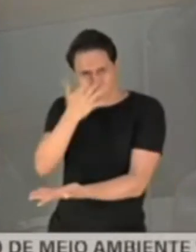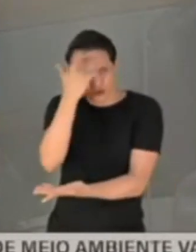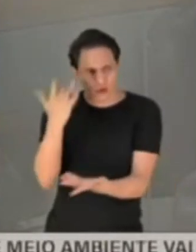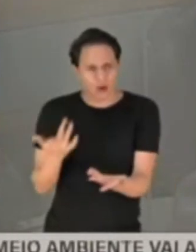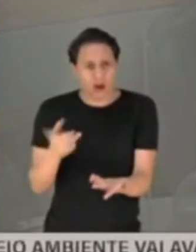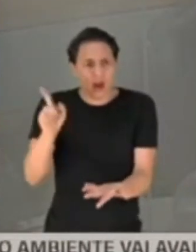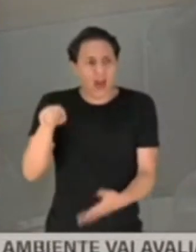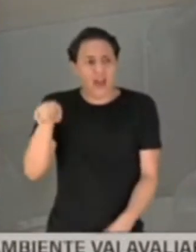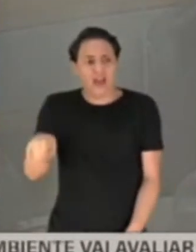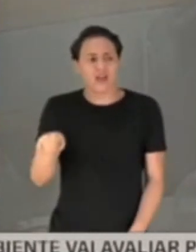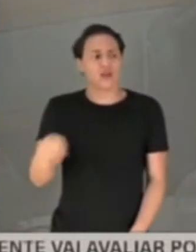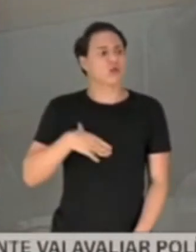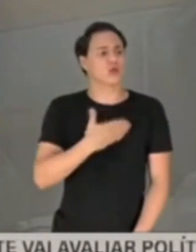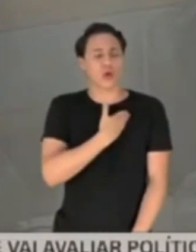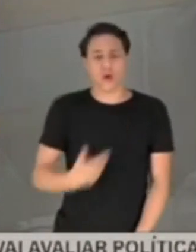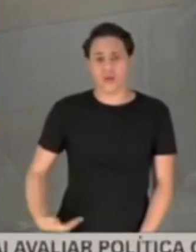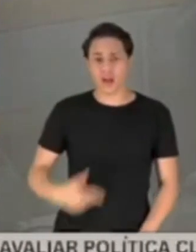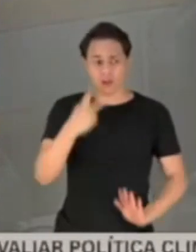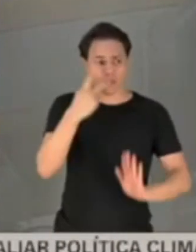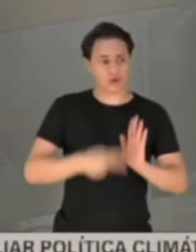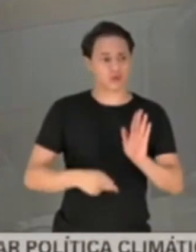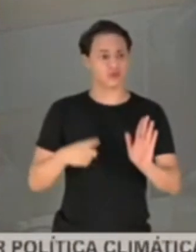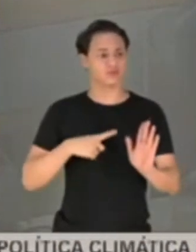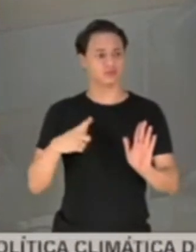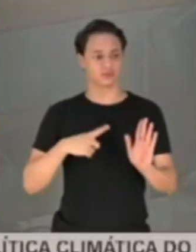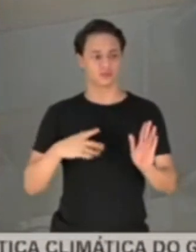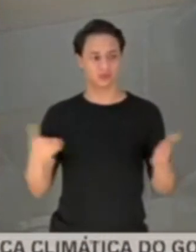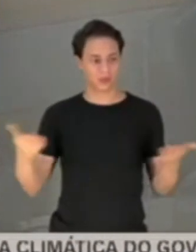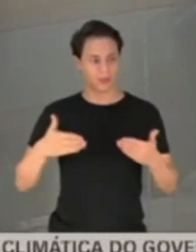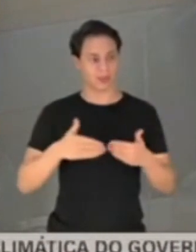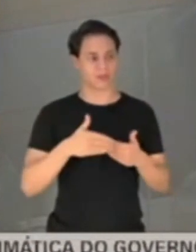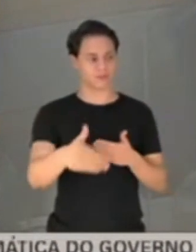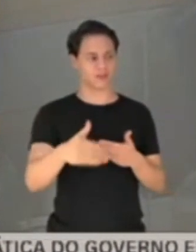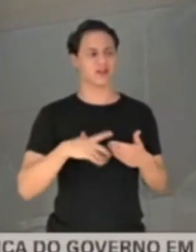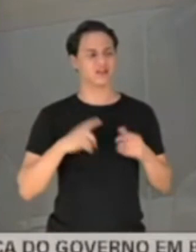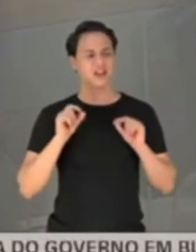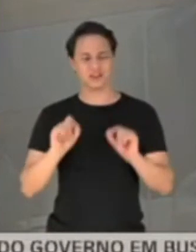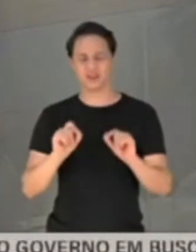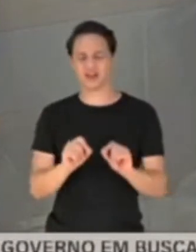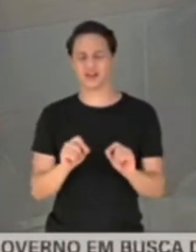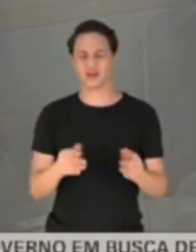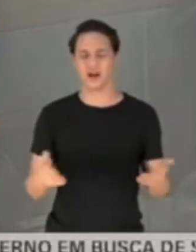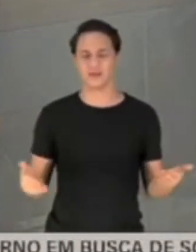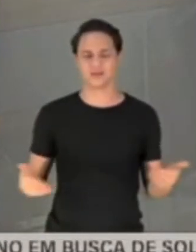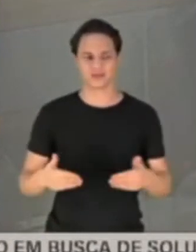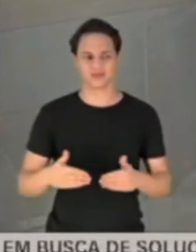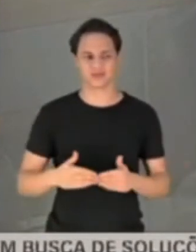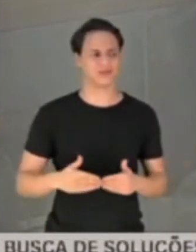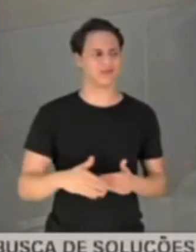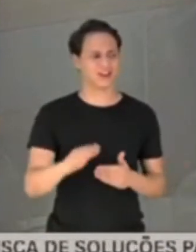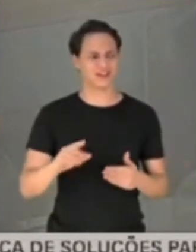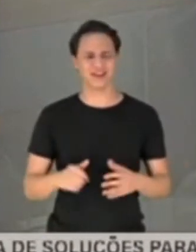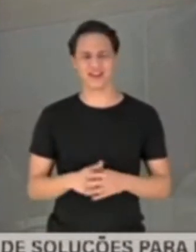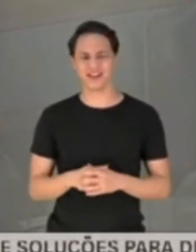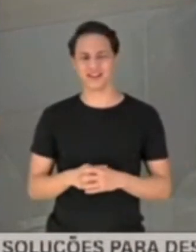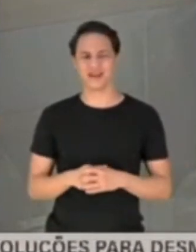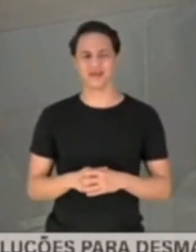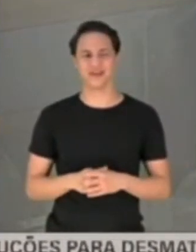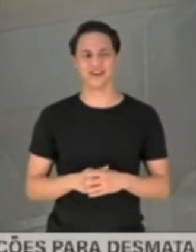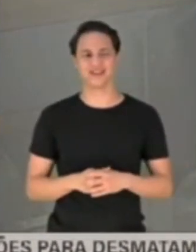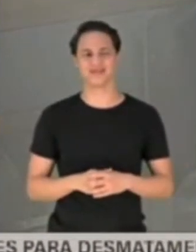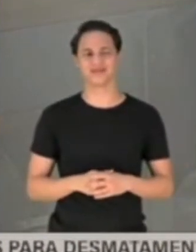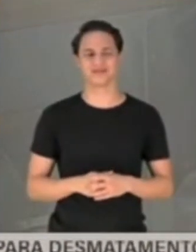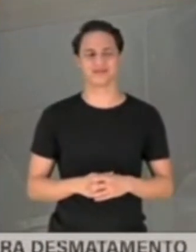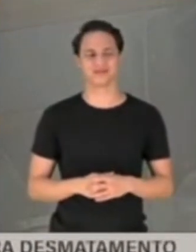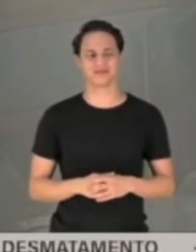que esse governo e esse projeto causaram ao nosso país, uma tragédia sanitária,